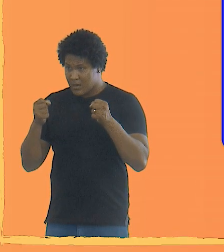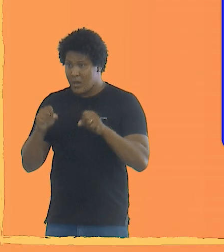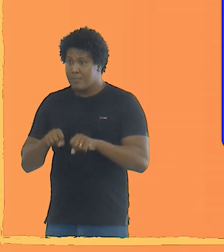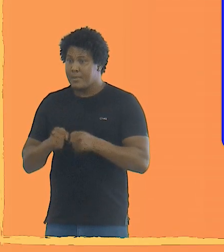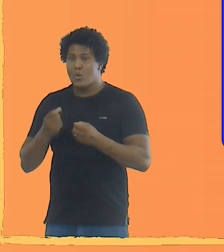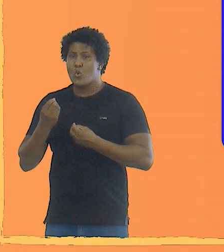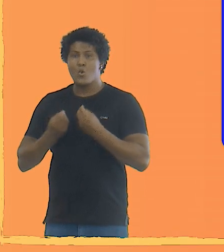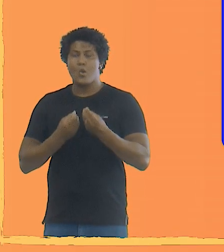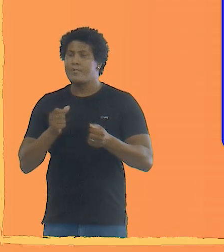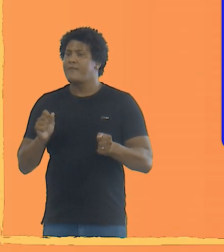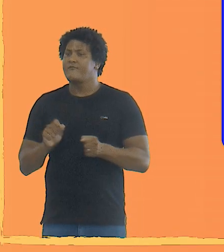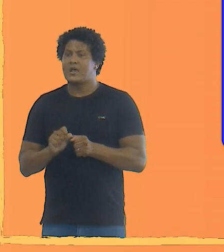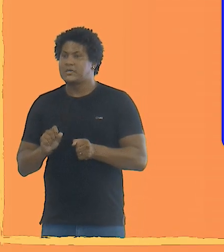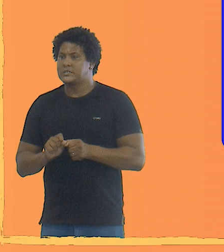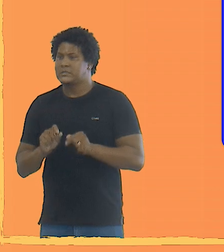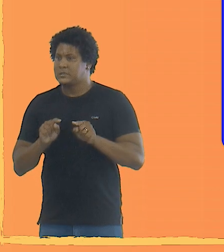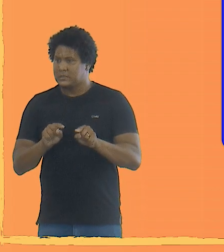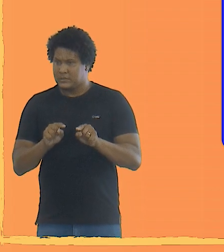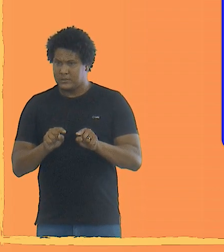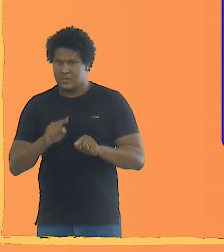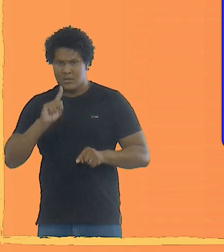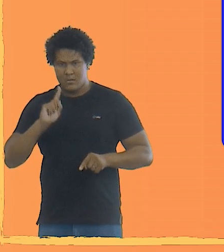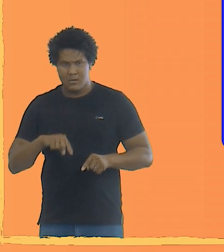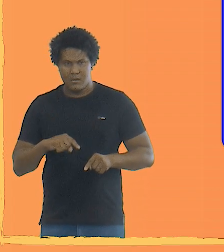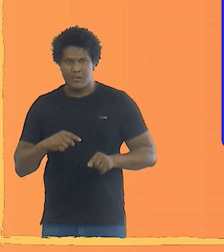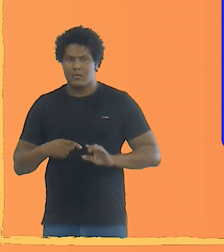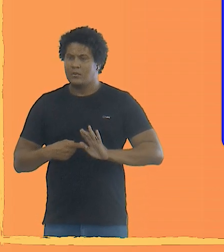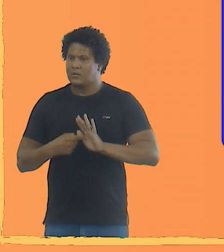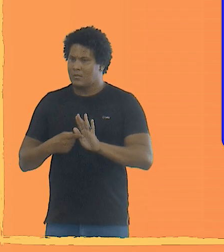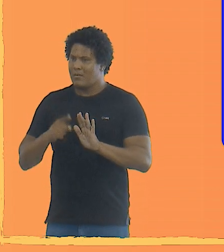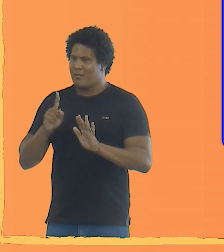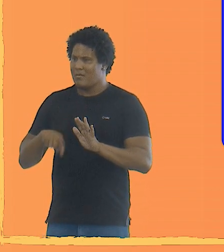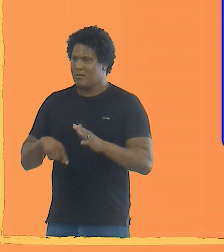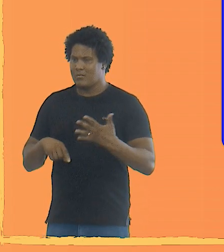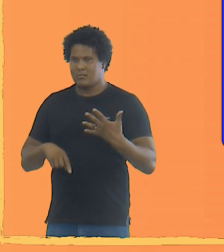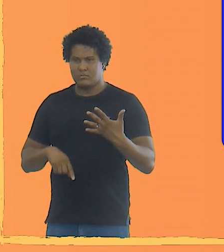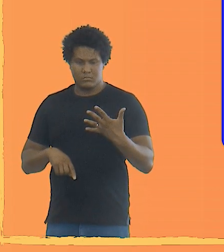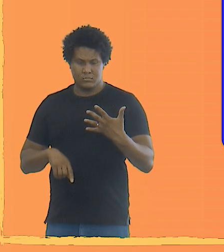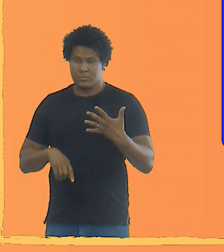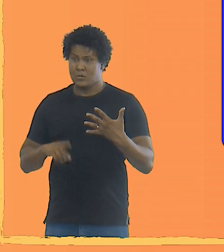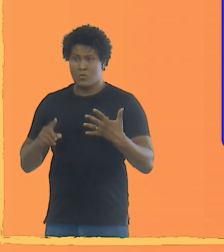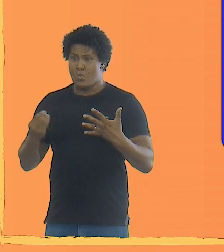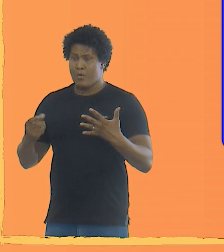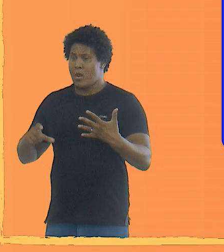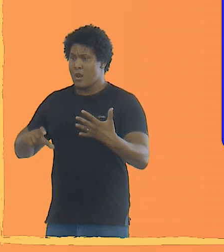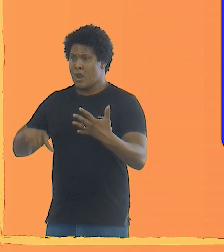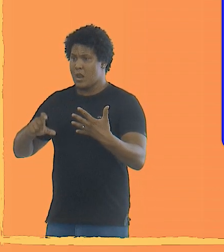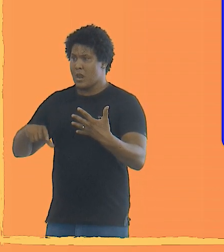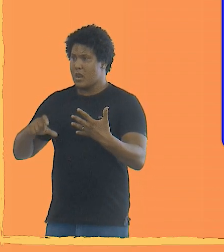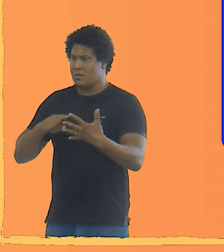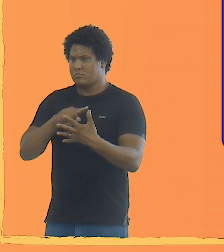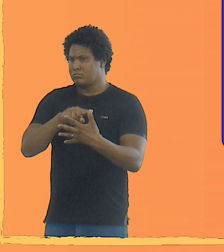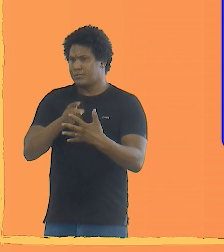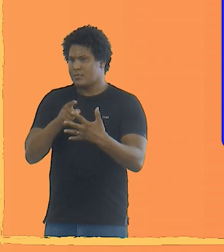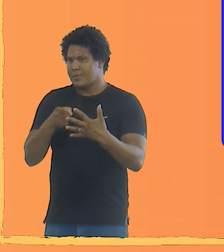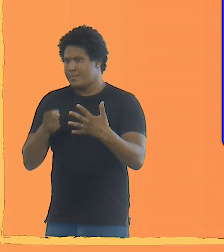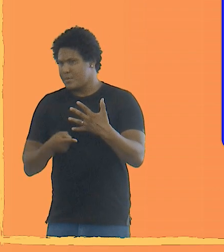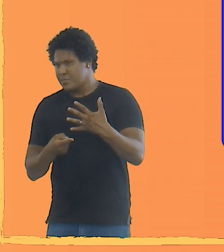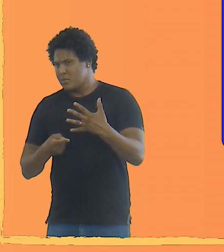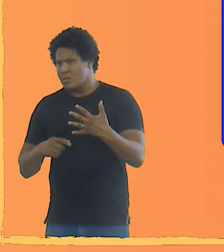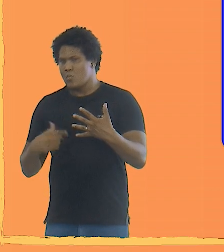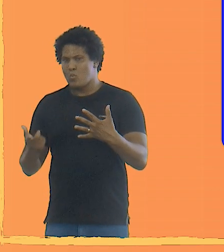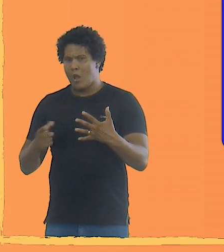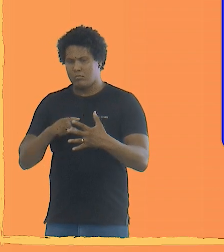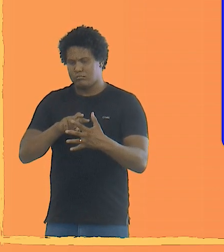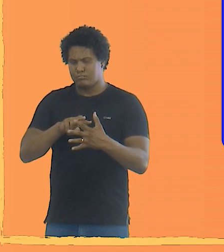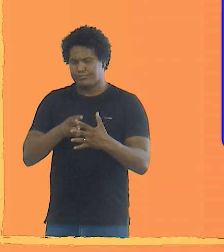posso fazer? Eu posso ligar essa engrenagem da coroa para qualquer uma do pinhão. Então, ó, ligando da coroa para qualquer uma do